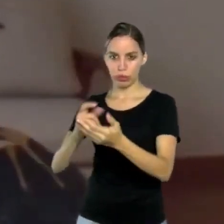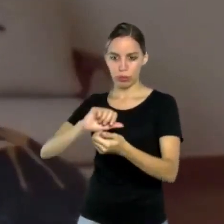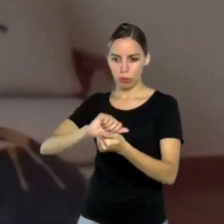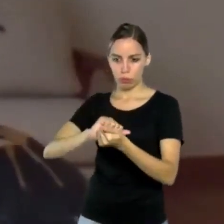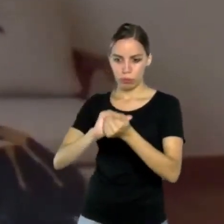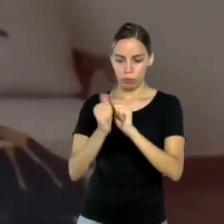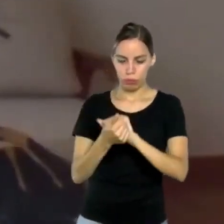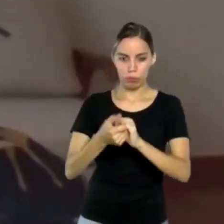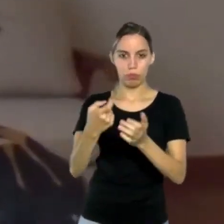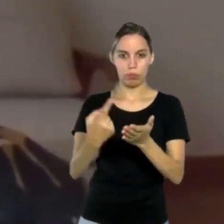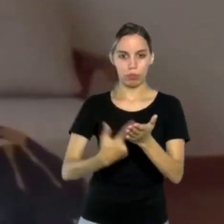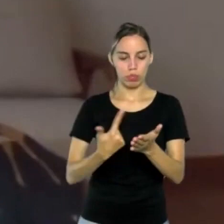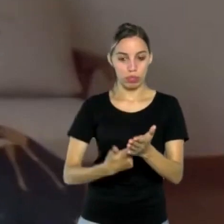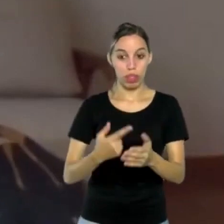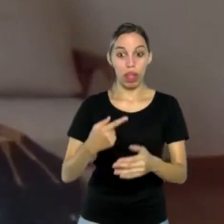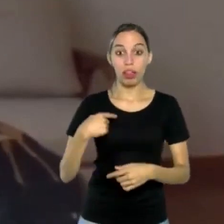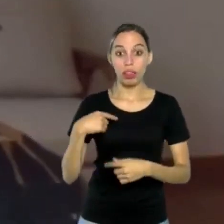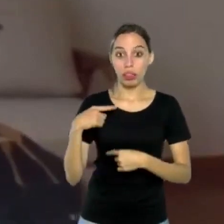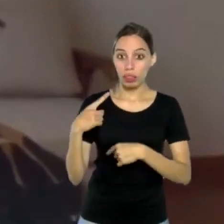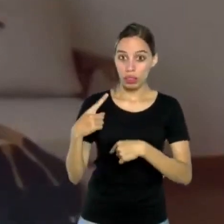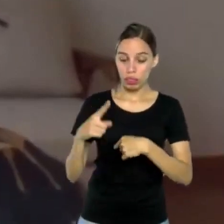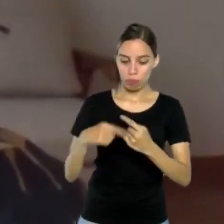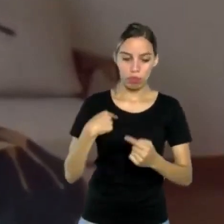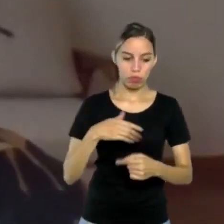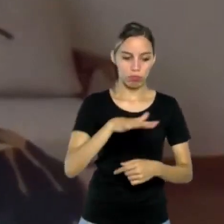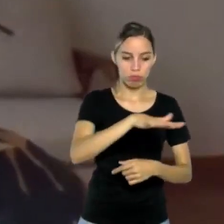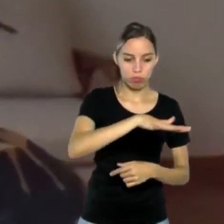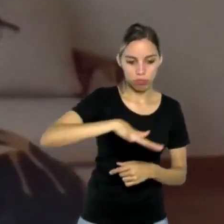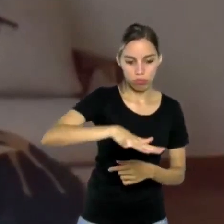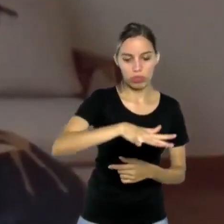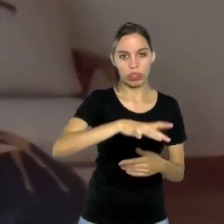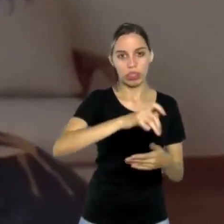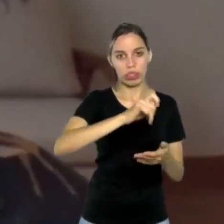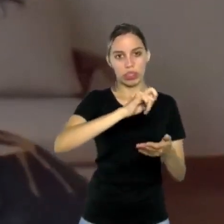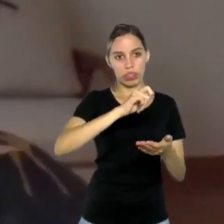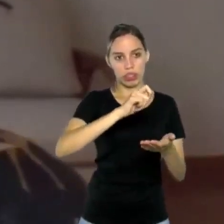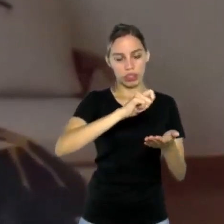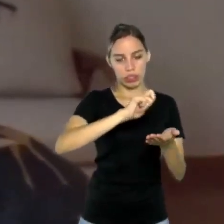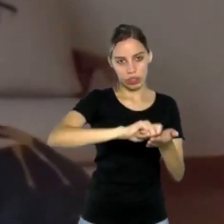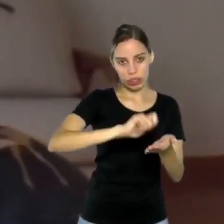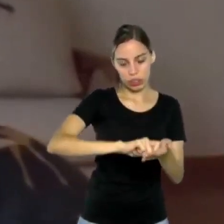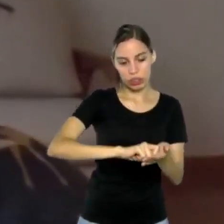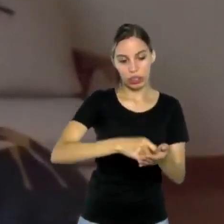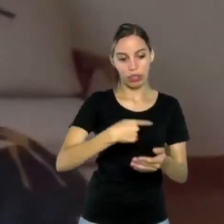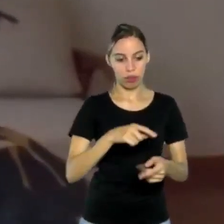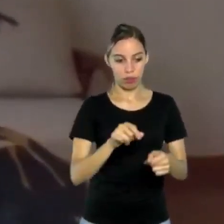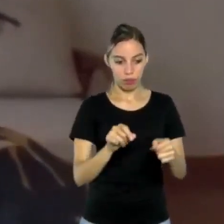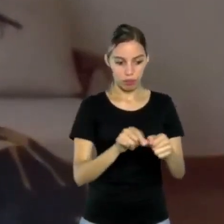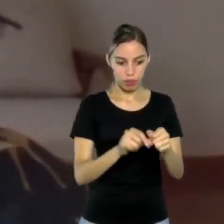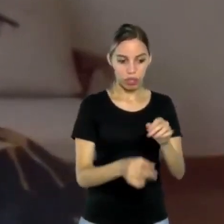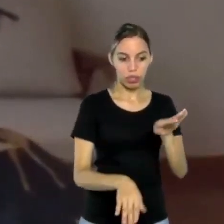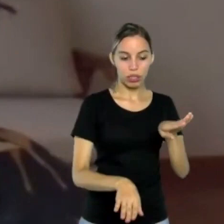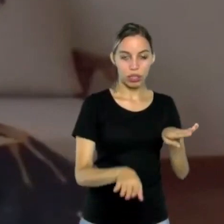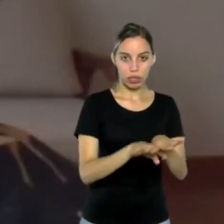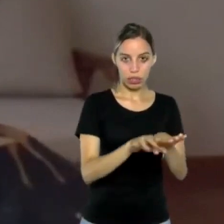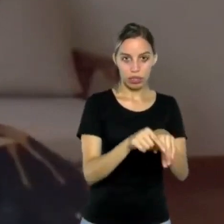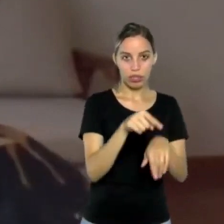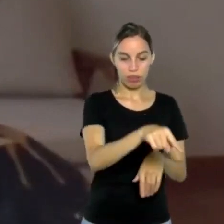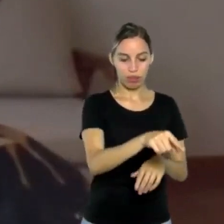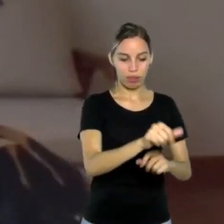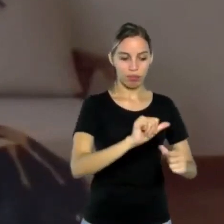Espaço Estratégias Narrativas, que é um espaço que eu tenho um carinho enorme, assim, aquilo que a gente compartilha lá é super